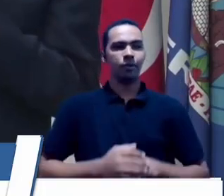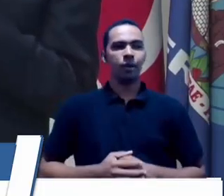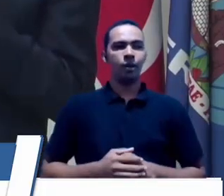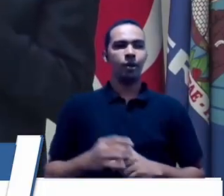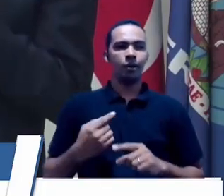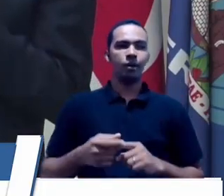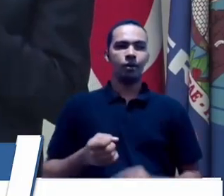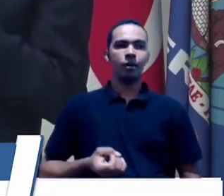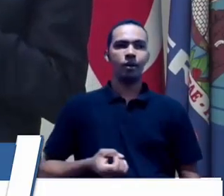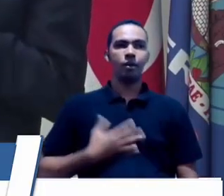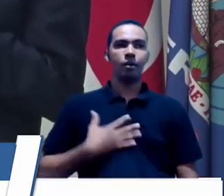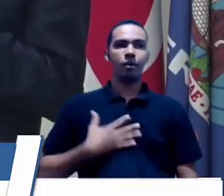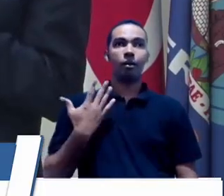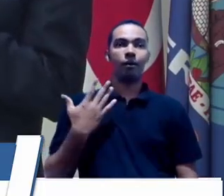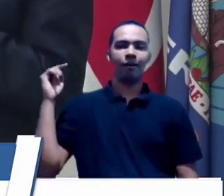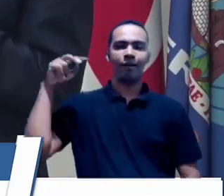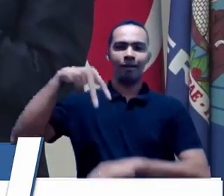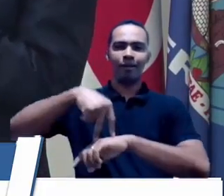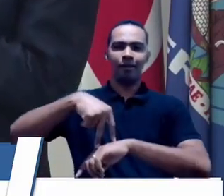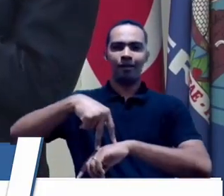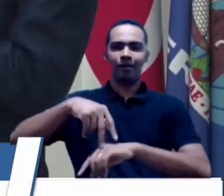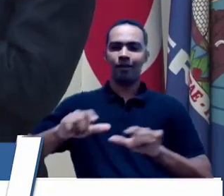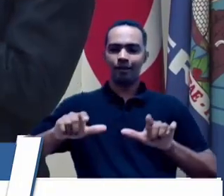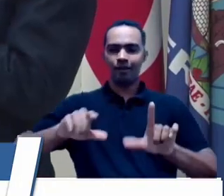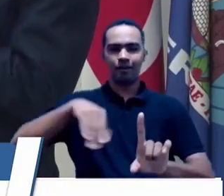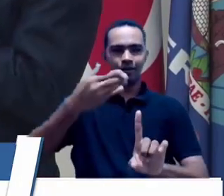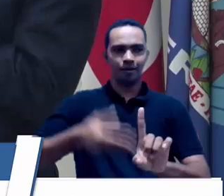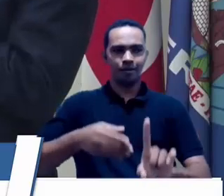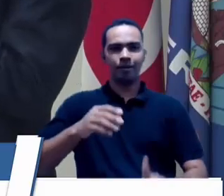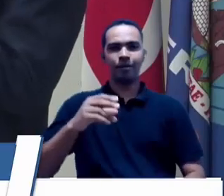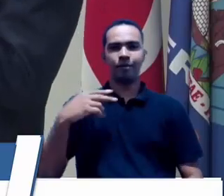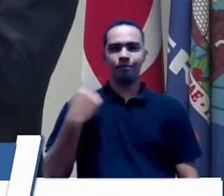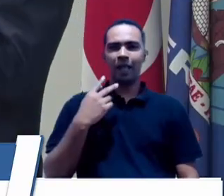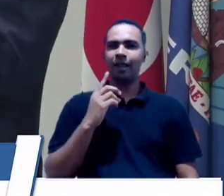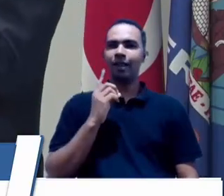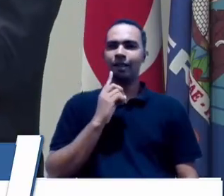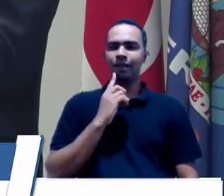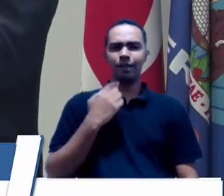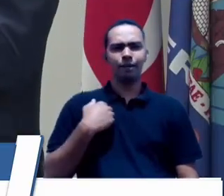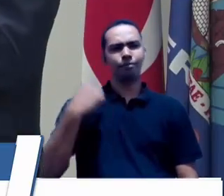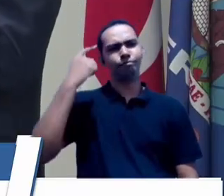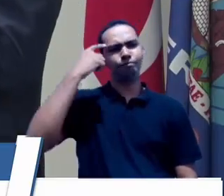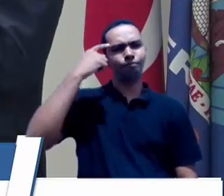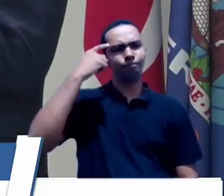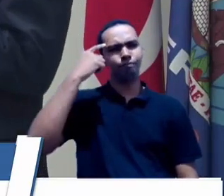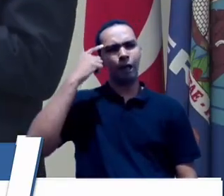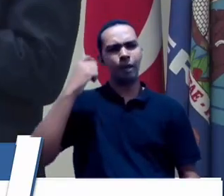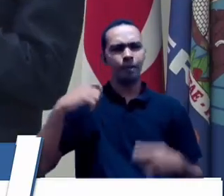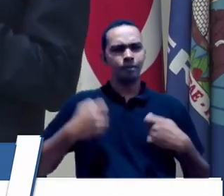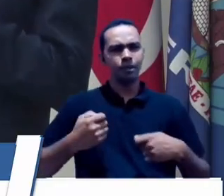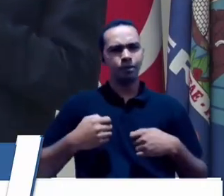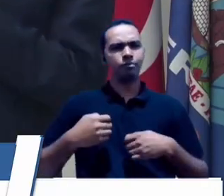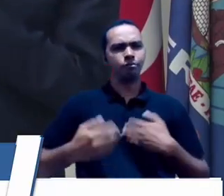estar aqui, da moção do Daniel. Eu tenho pensado muito que a gente precisa fazer, né?